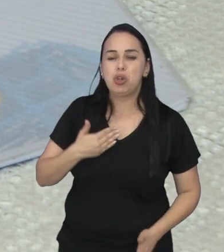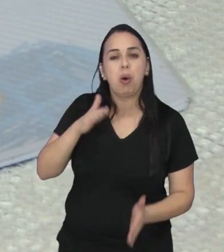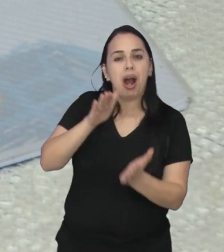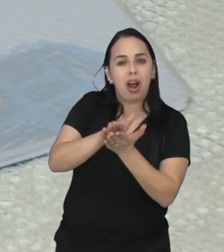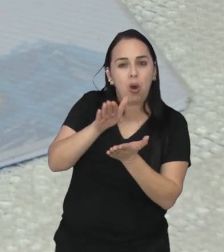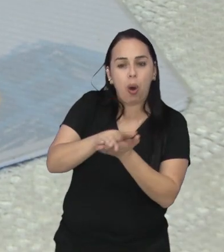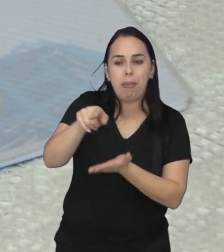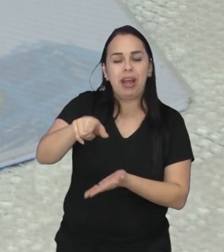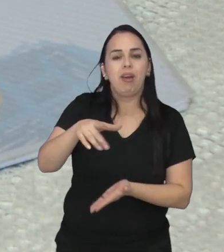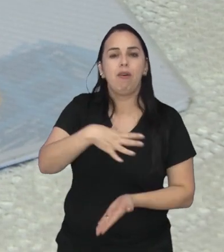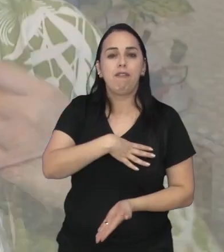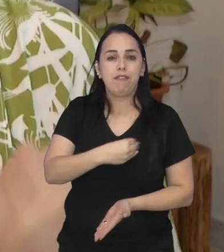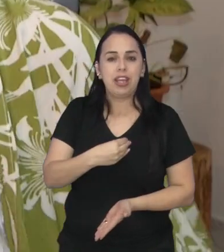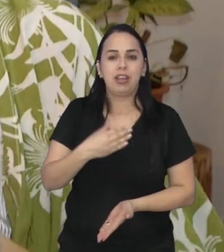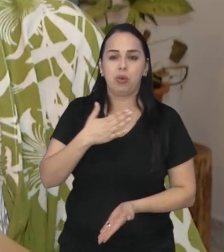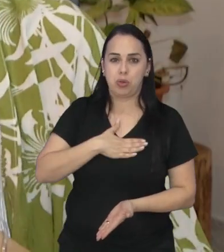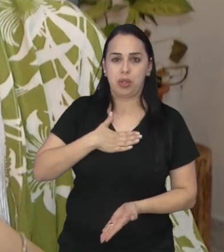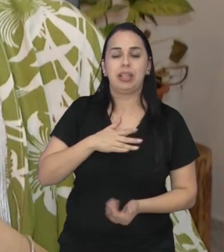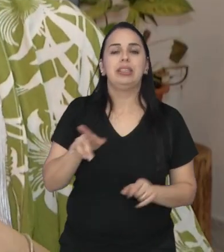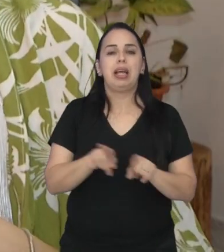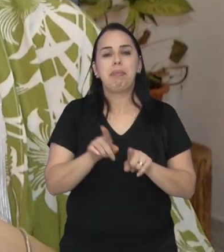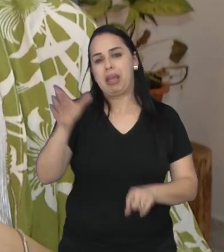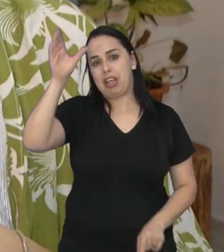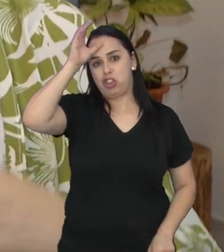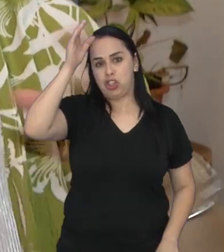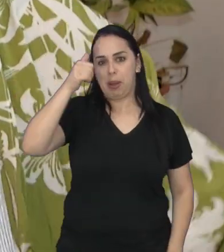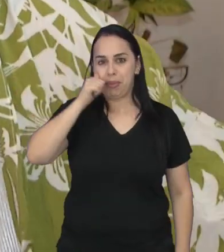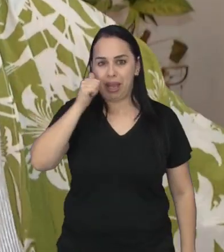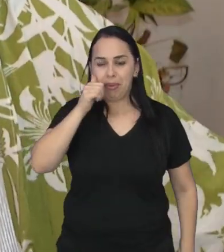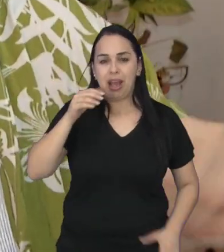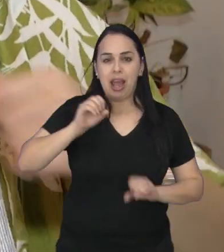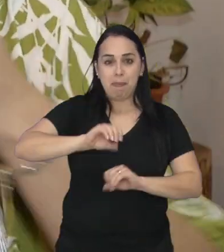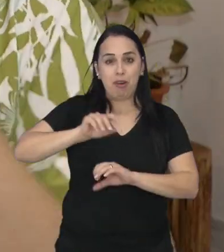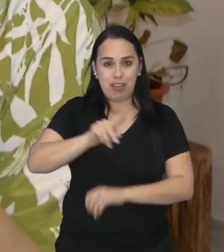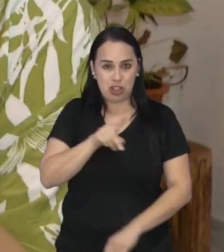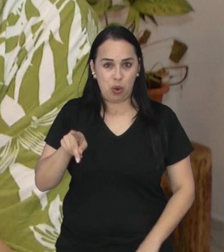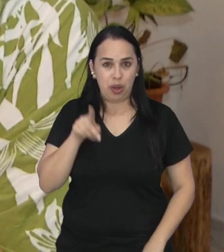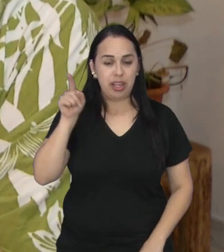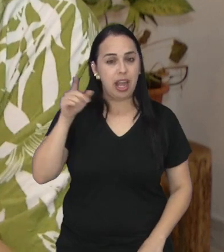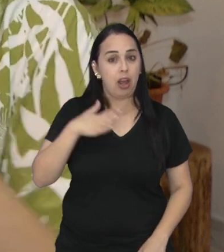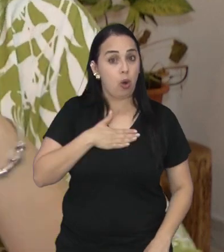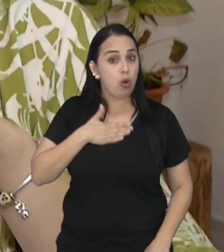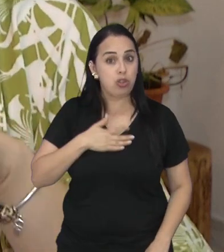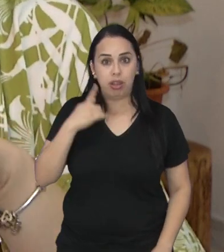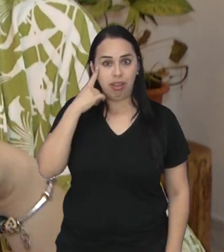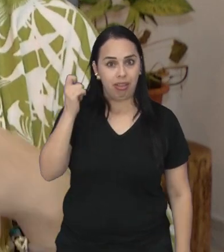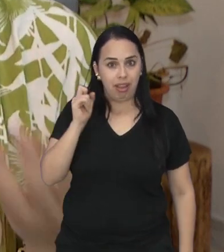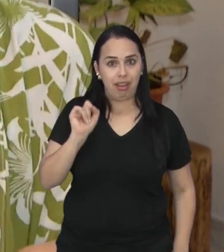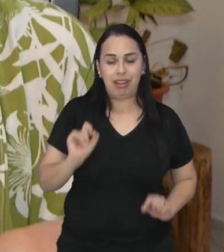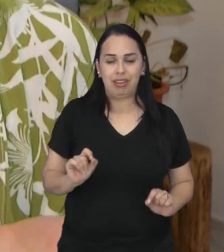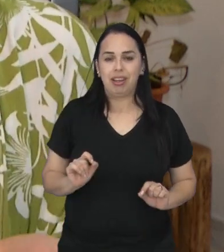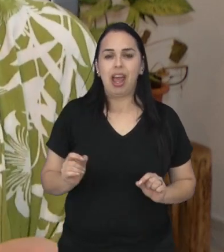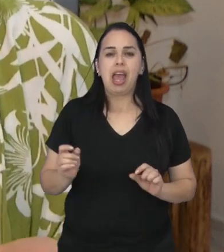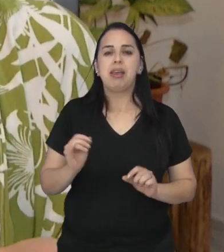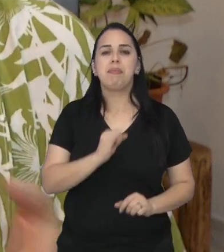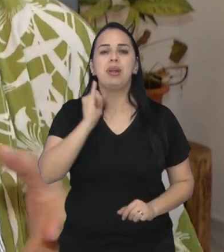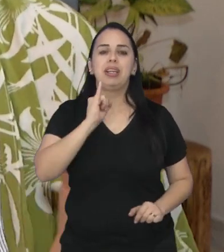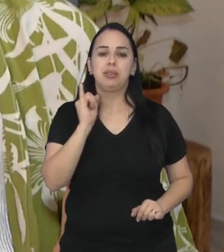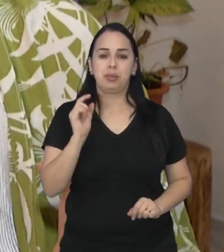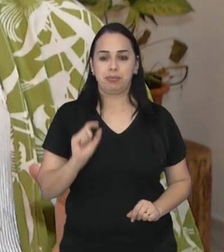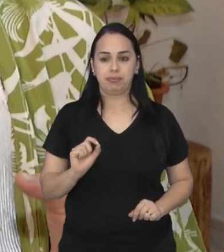desse livrinho? Meu filhinho falou, né, eu tenho uma tia minha que ela dá aula em escola de criança e ela adorou a ideia. E eu acho que é importante